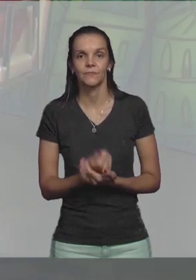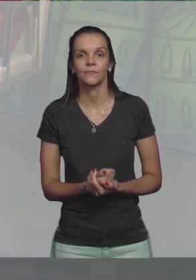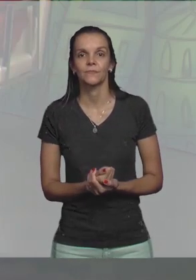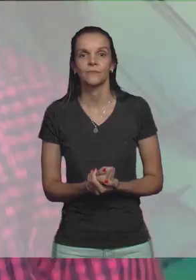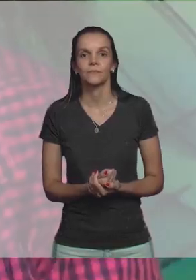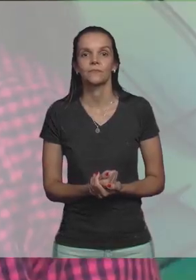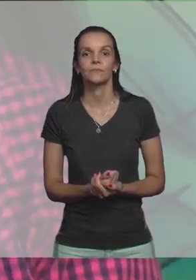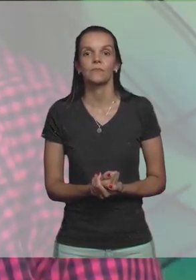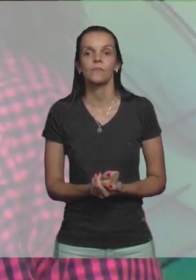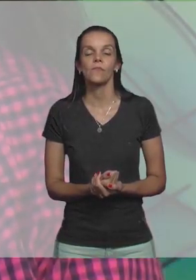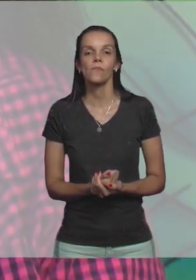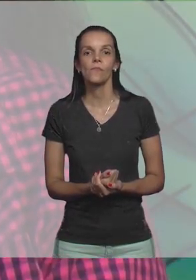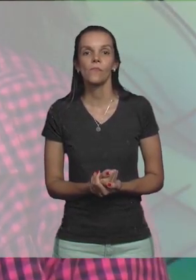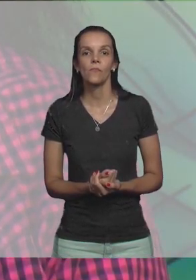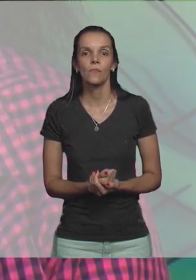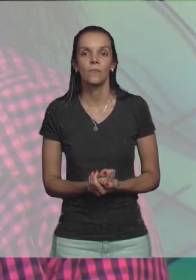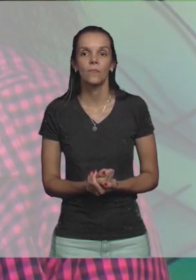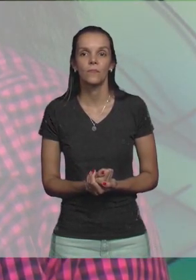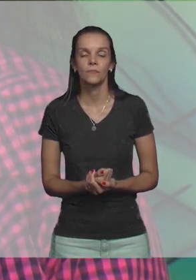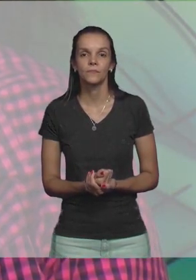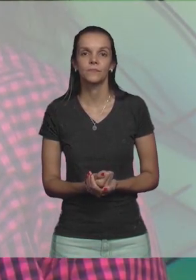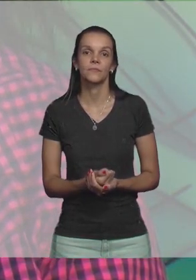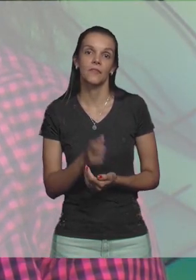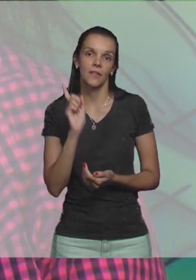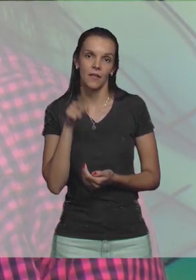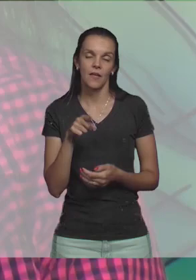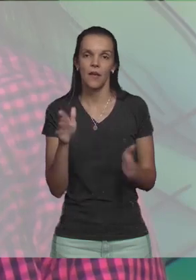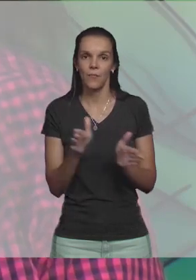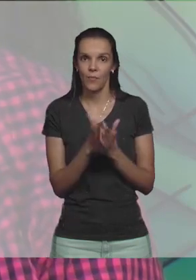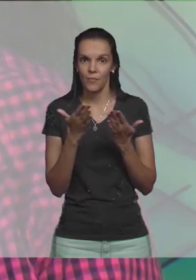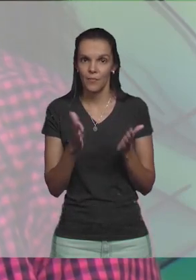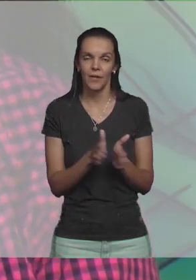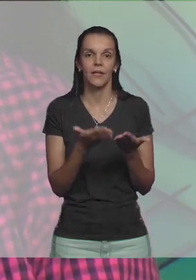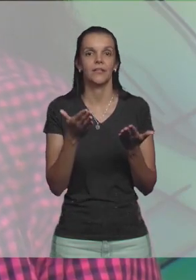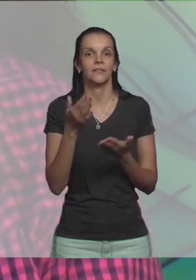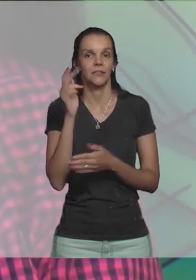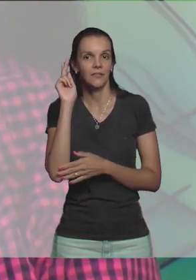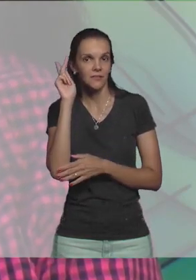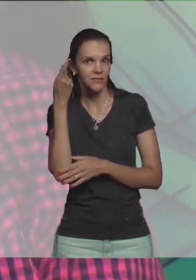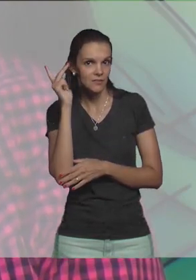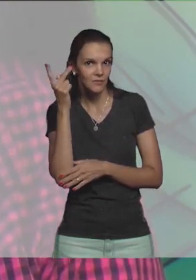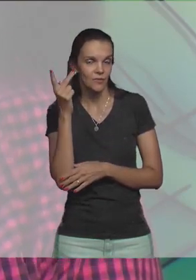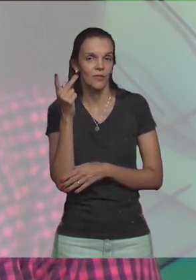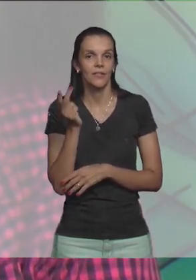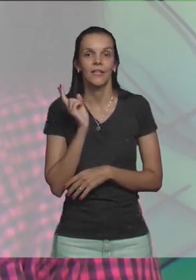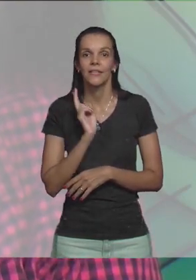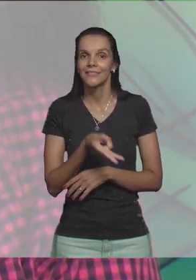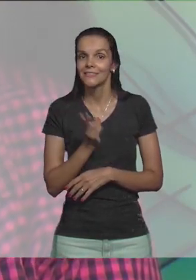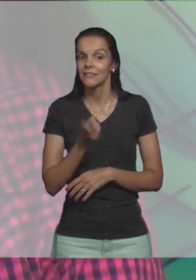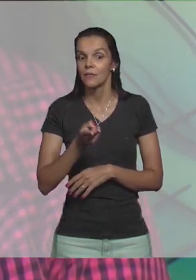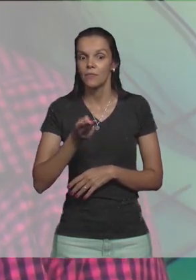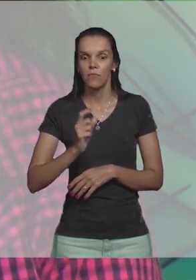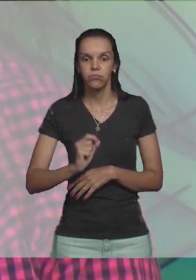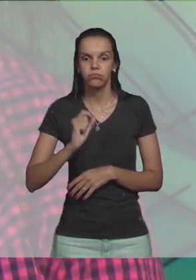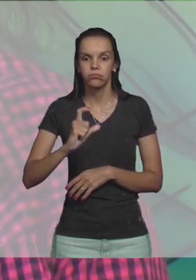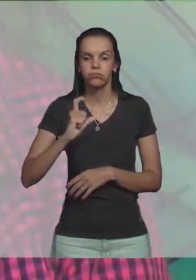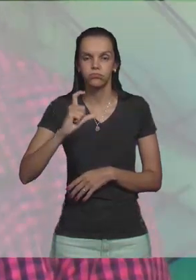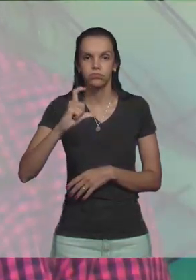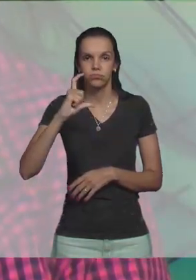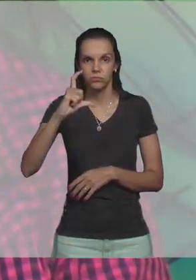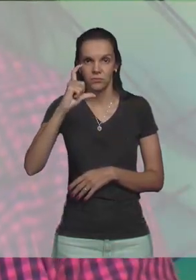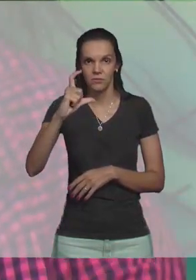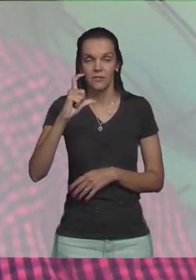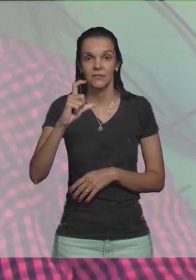daí, independente da raça, que é a pobreza, que é histórica e ela cada vez aumenta mais,